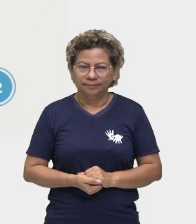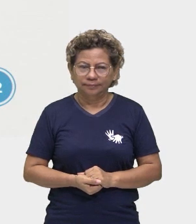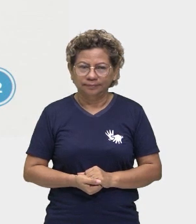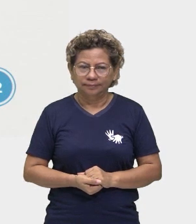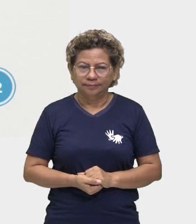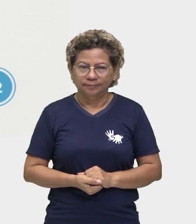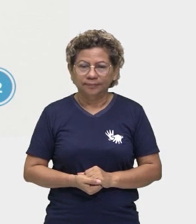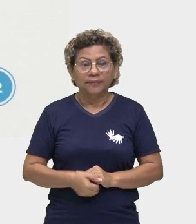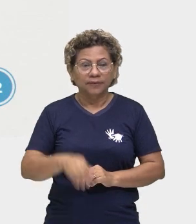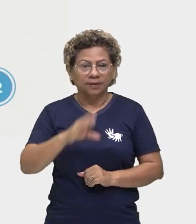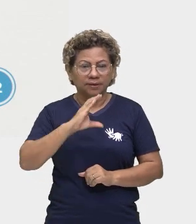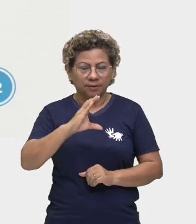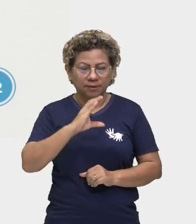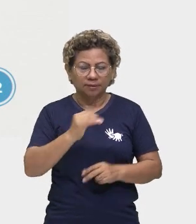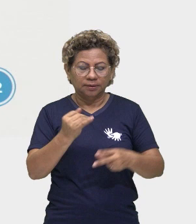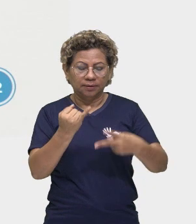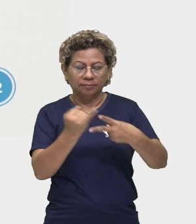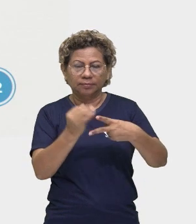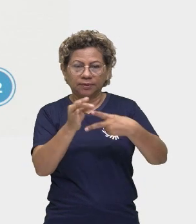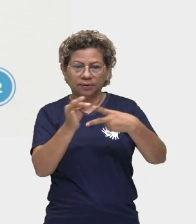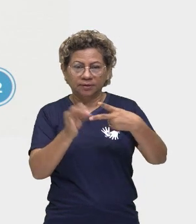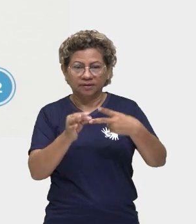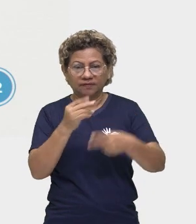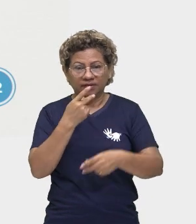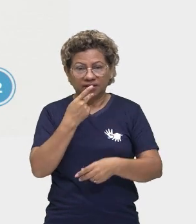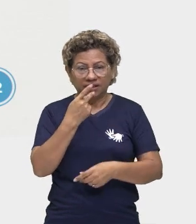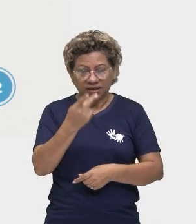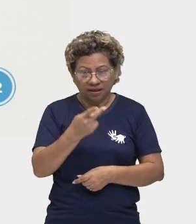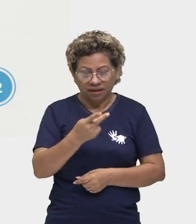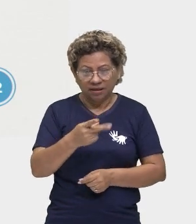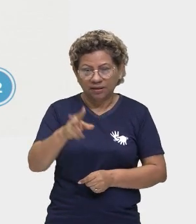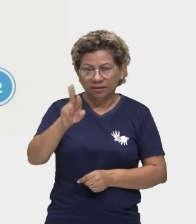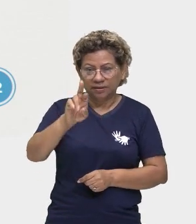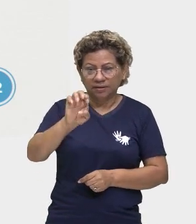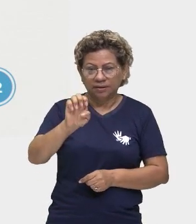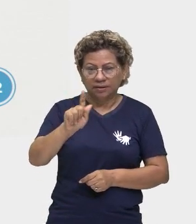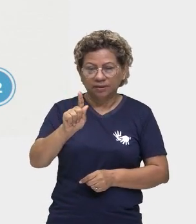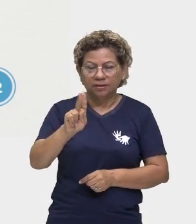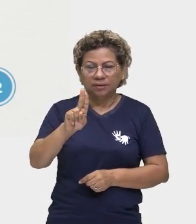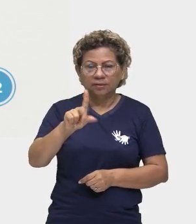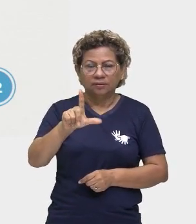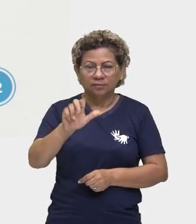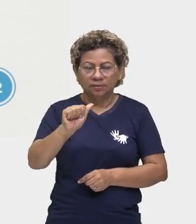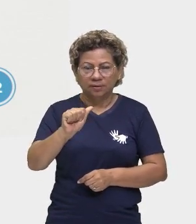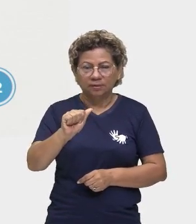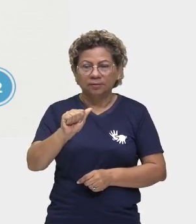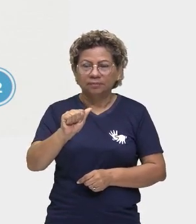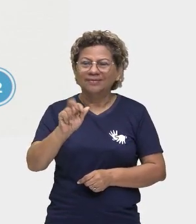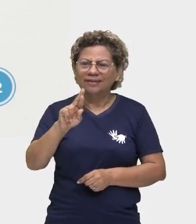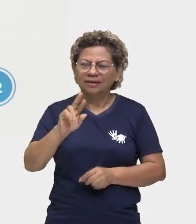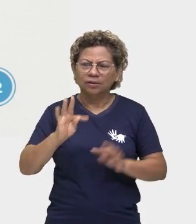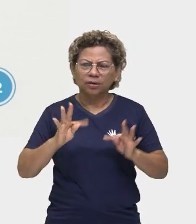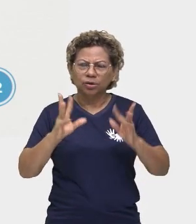Um polígono é chamado de regular quando todos os seus ângulos possuem a mesma medida.